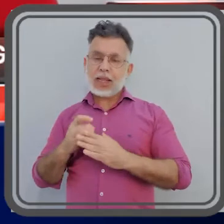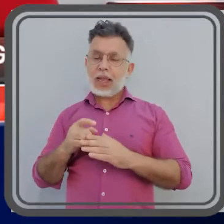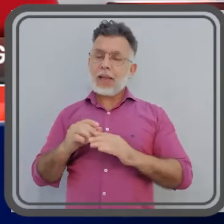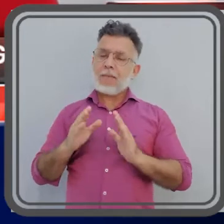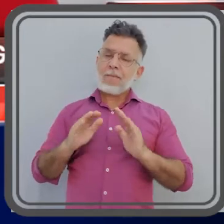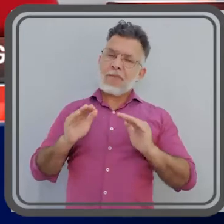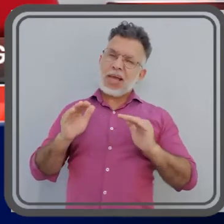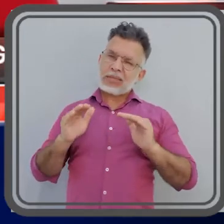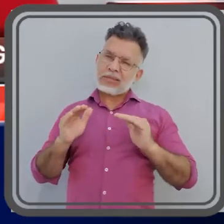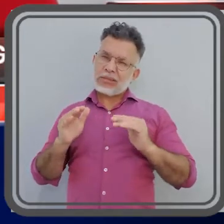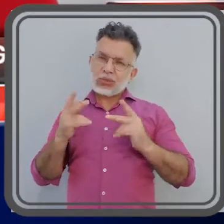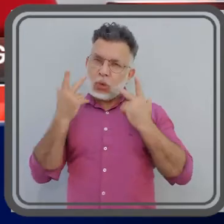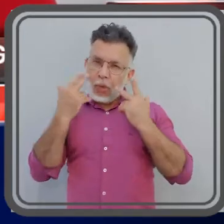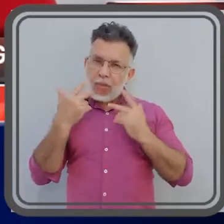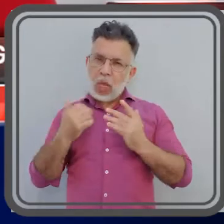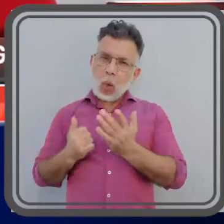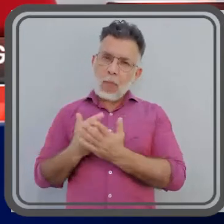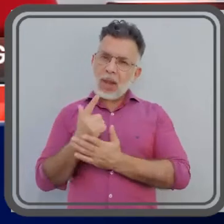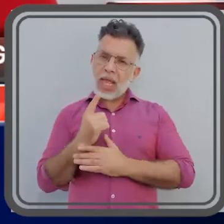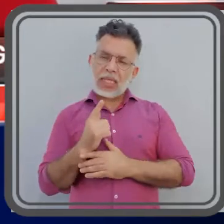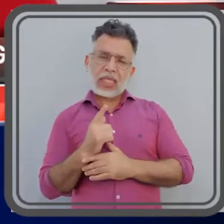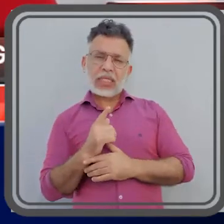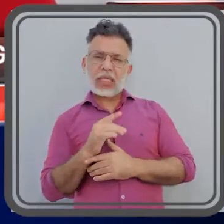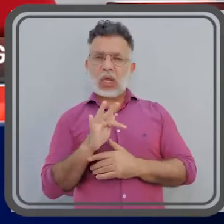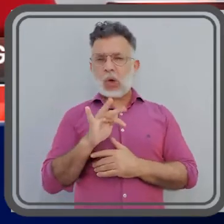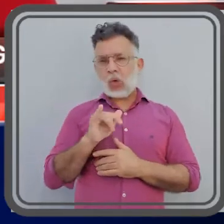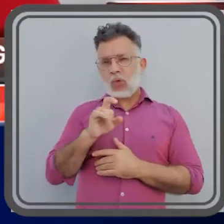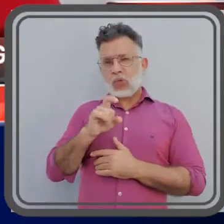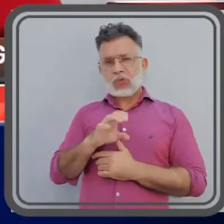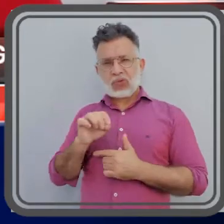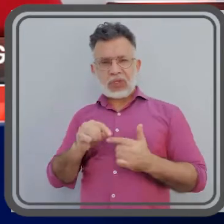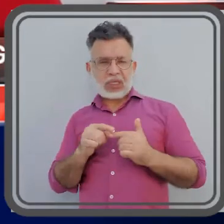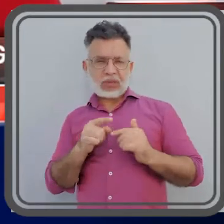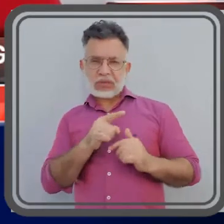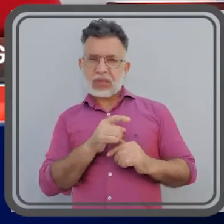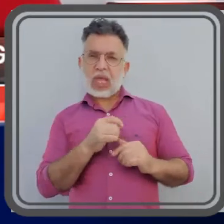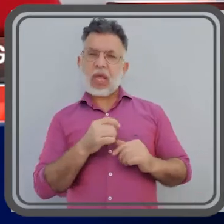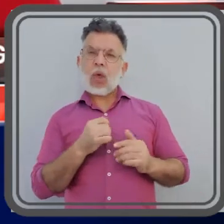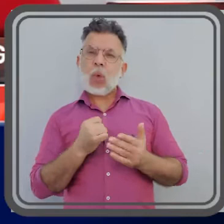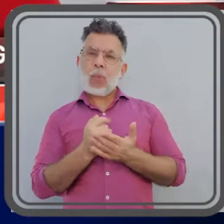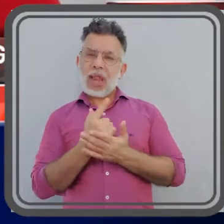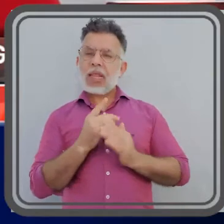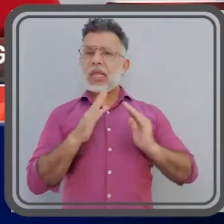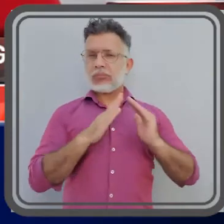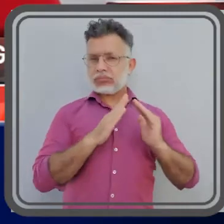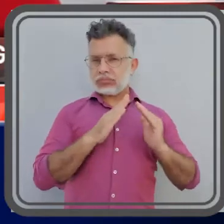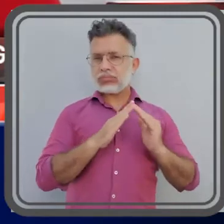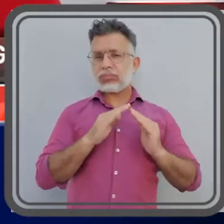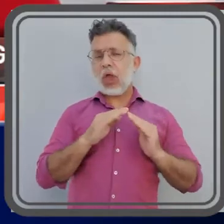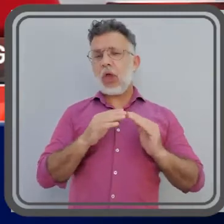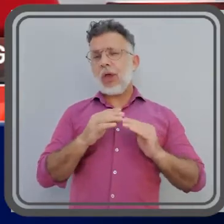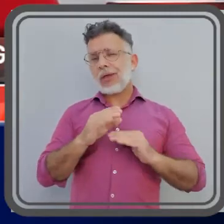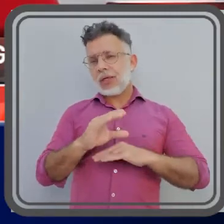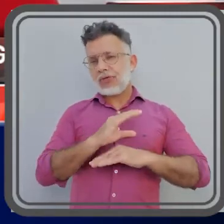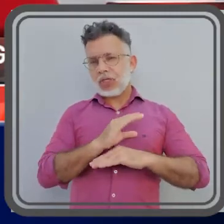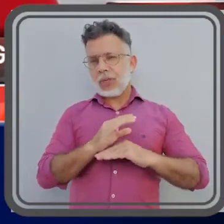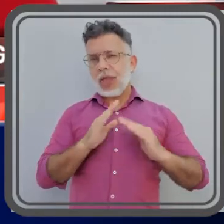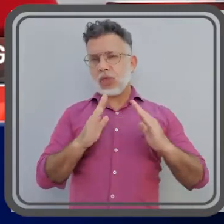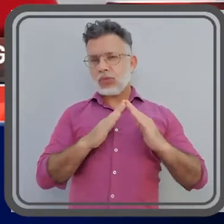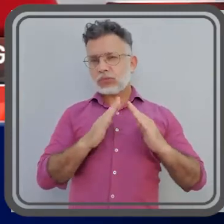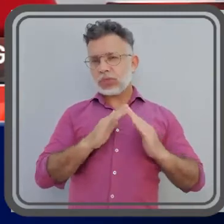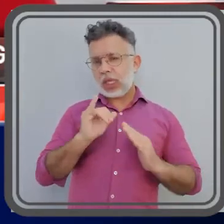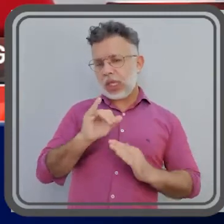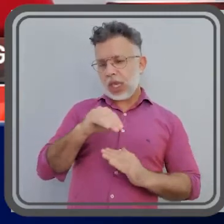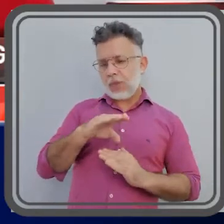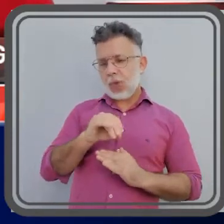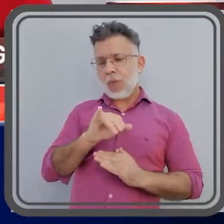o IFIX ou qualquer coisa relacionada à média aí da indústria, eu compraria fundos imobiliários no momento, sim. Muito legal, Thiagão.